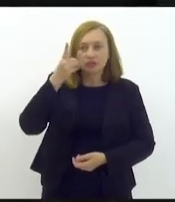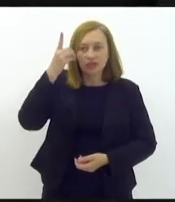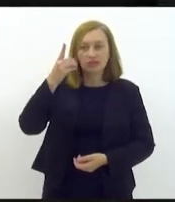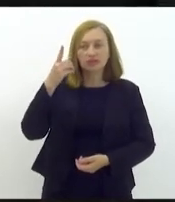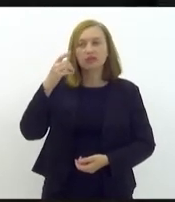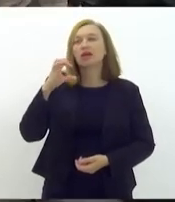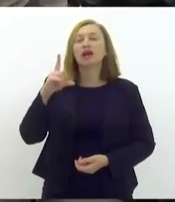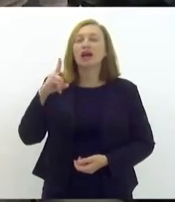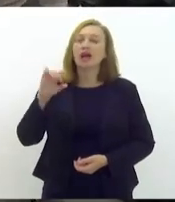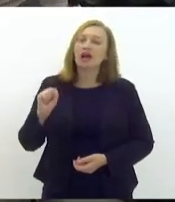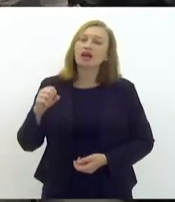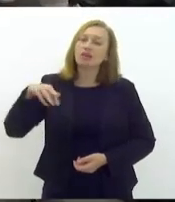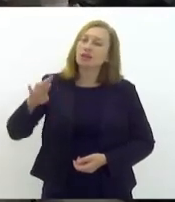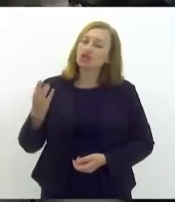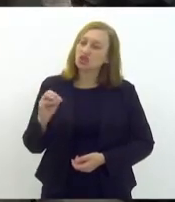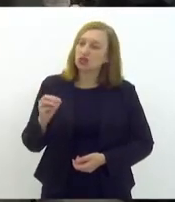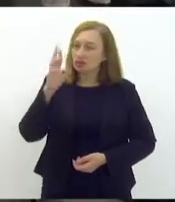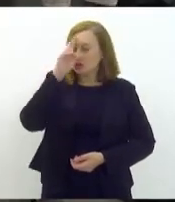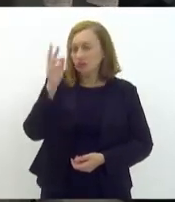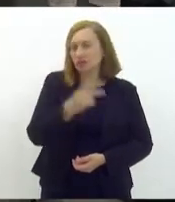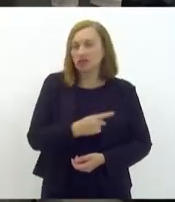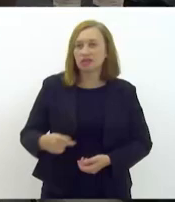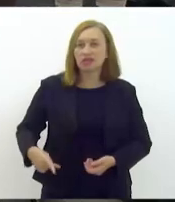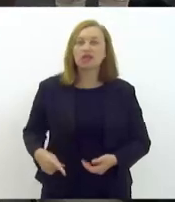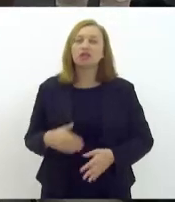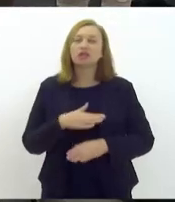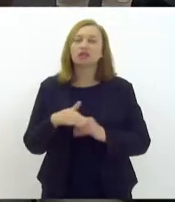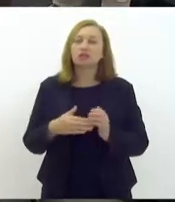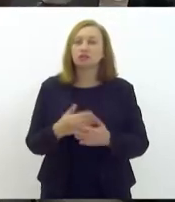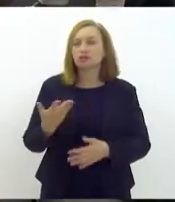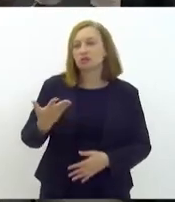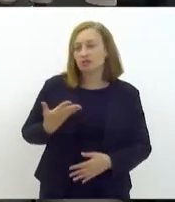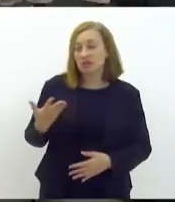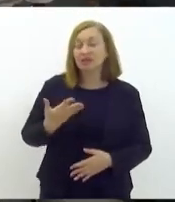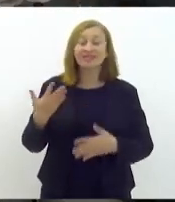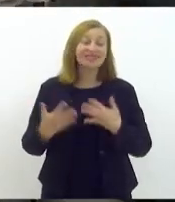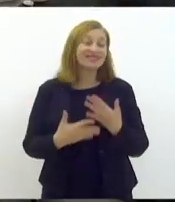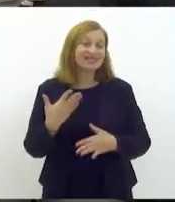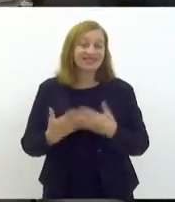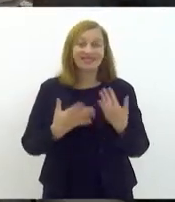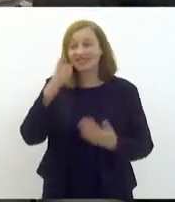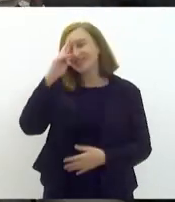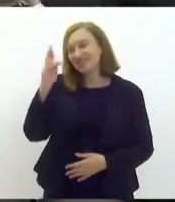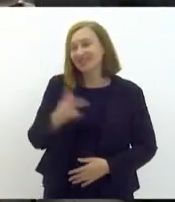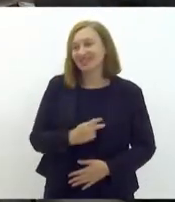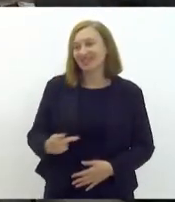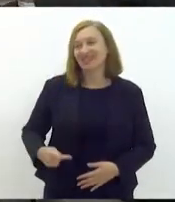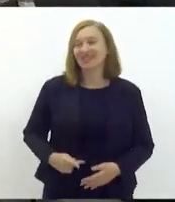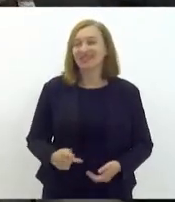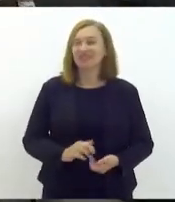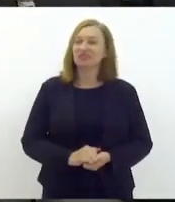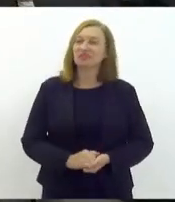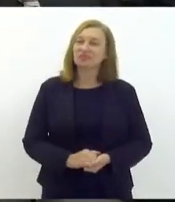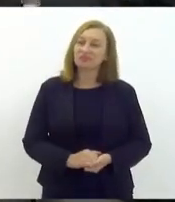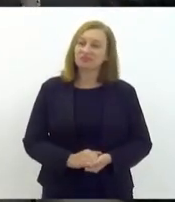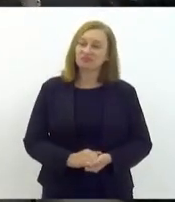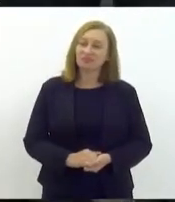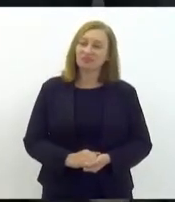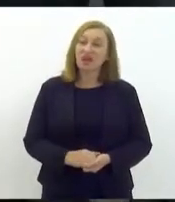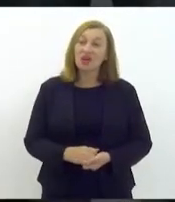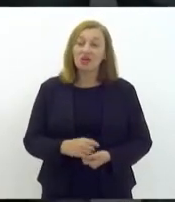Carla Machado por favor senhor presidente nobres colegas é com muita alegria senhor presidente que eu